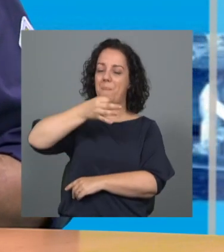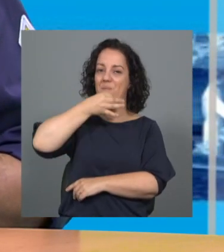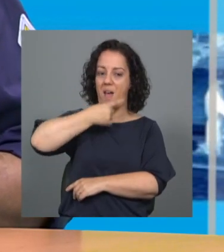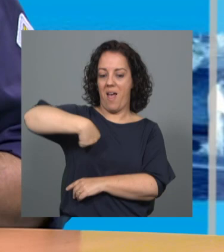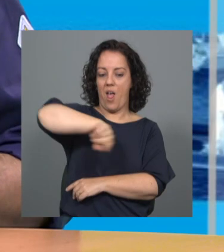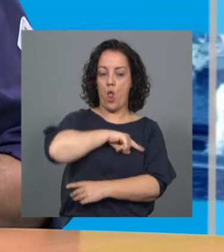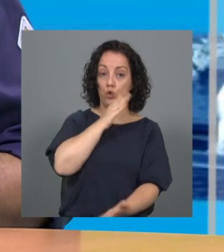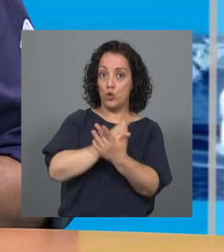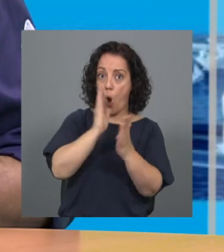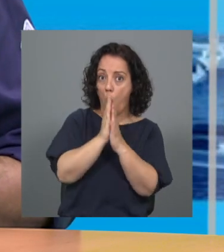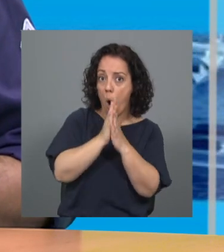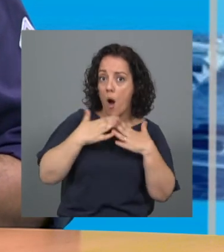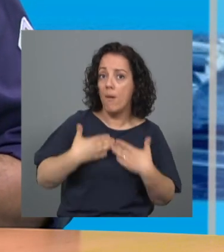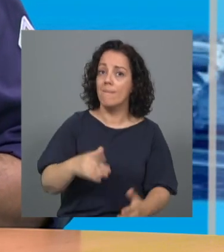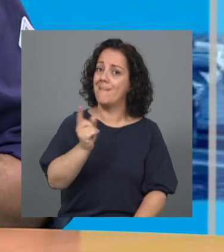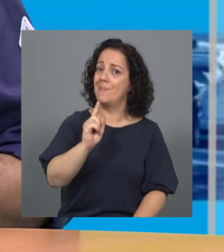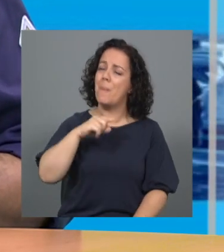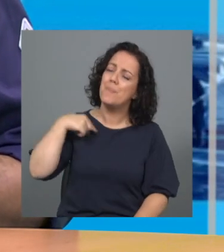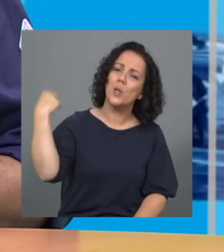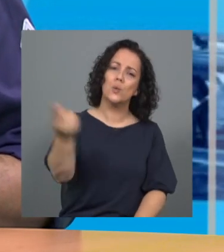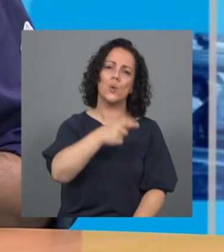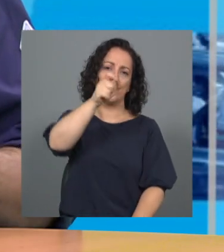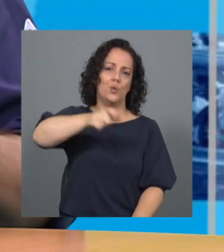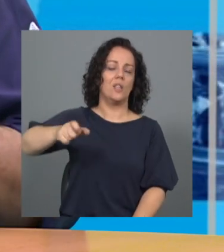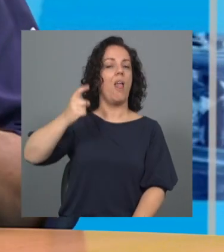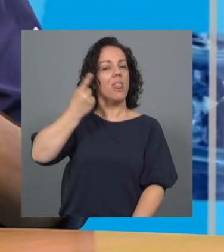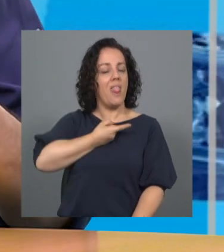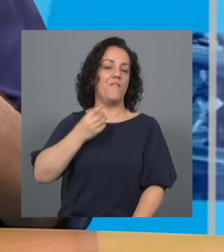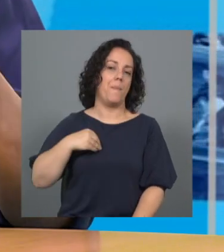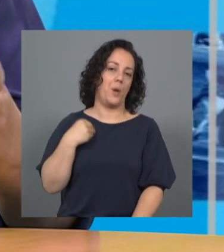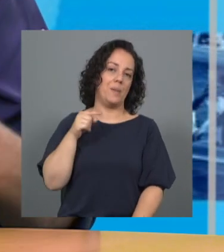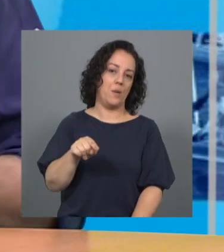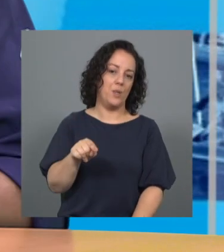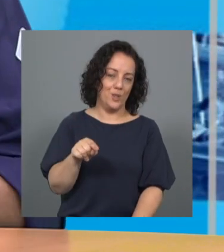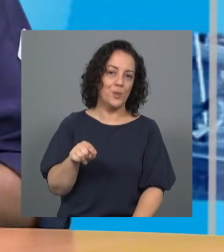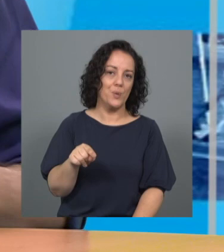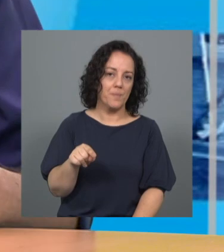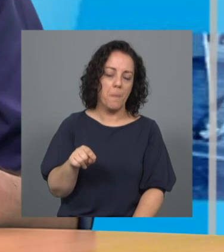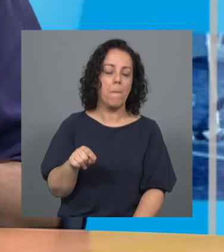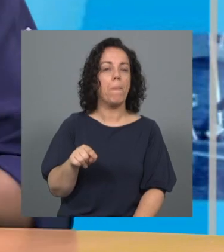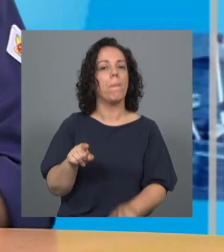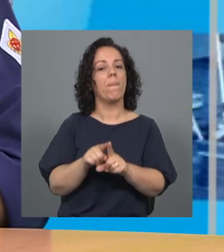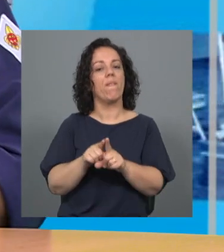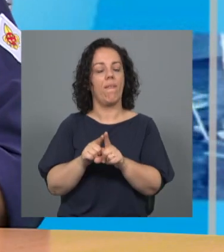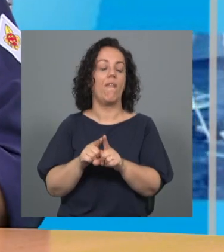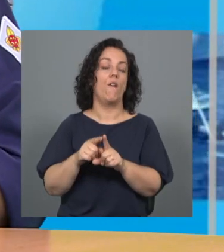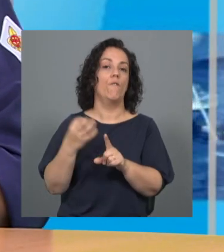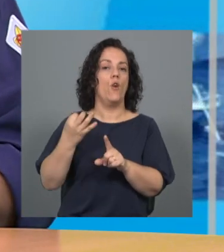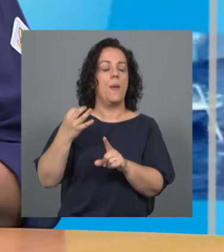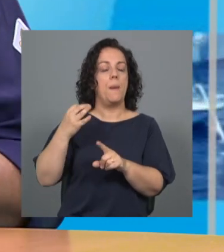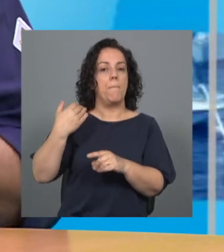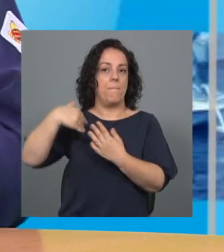é dirigida a todos os cidadãos, é cada um de nós que nos devemos preocupar com isso. E, portanto, houve aqui um pouco esta tendência mais neste